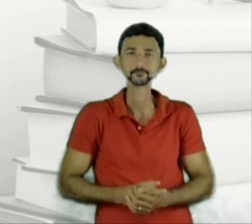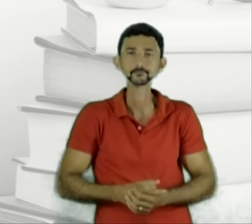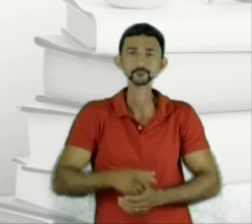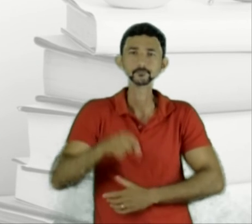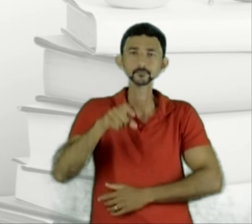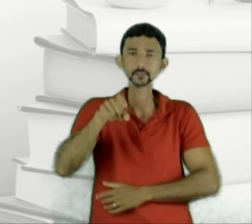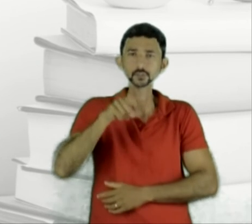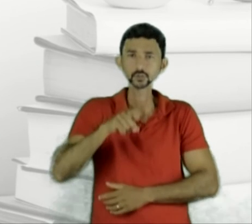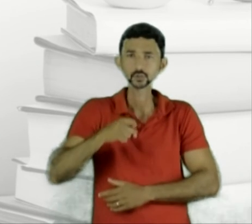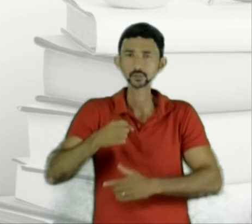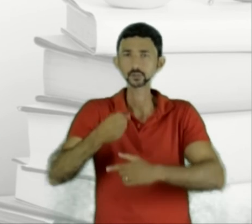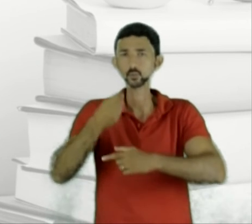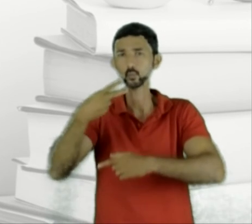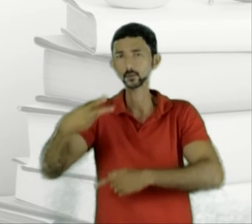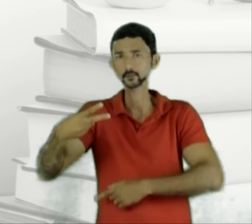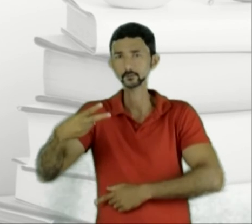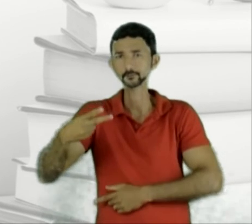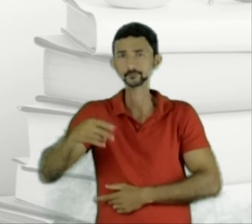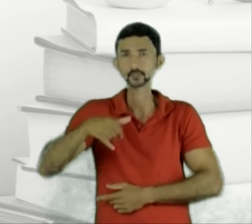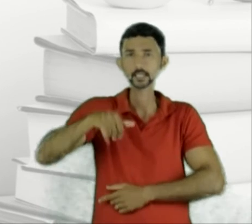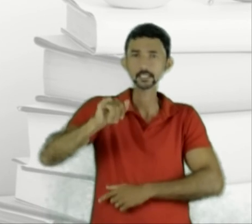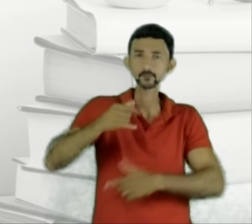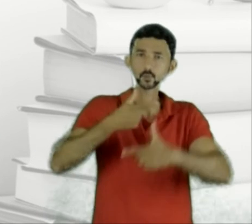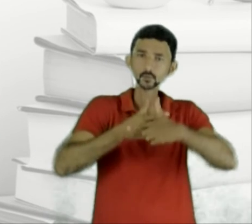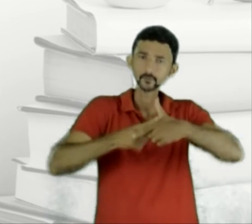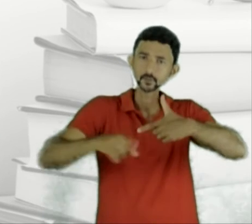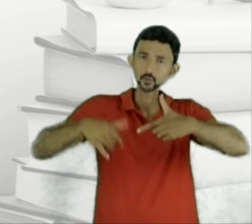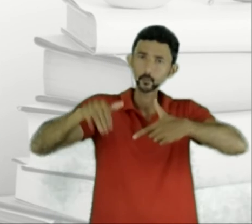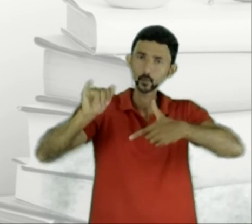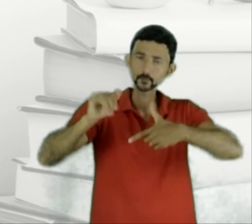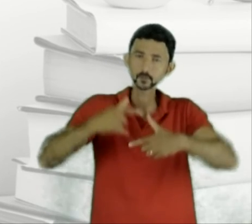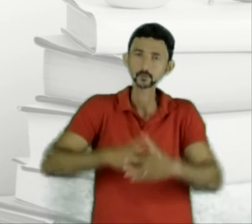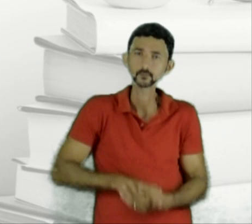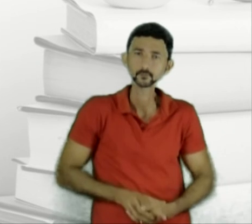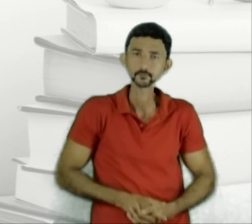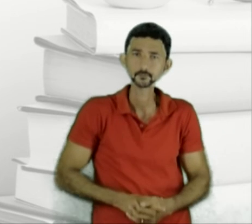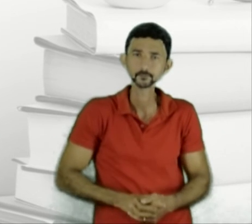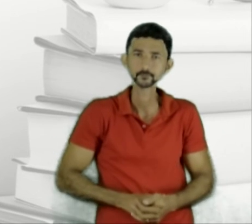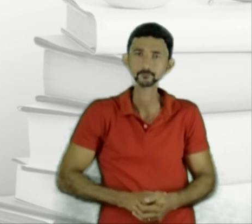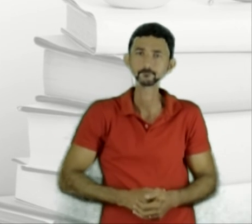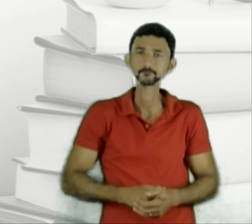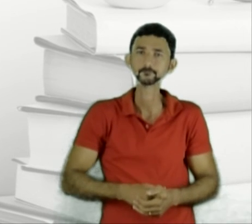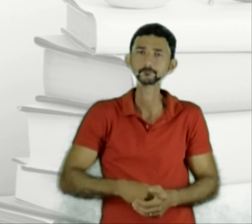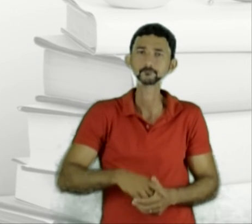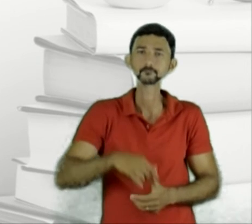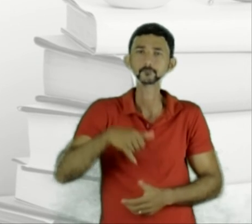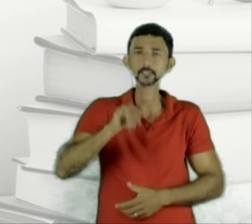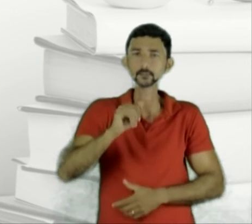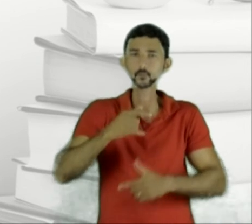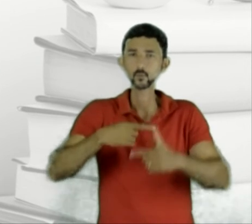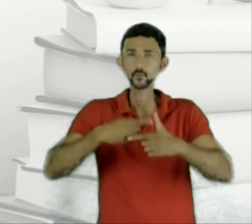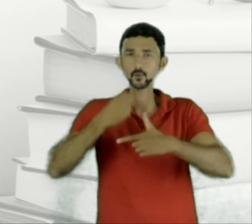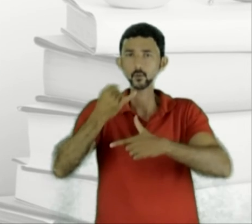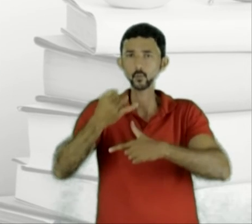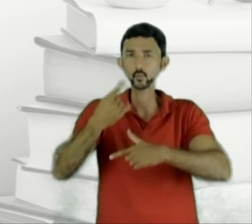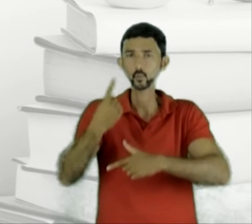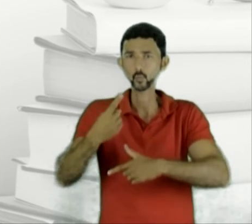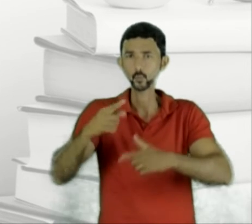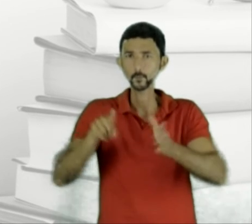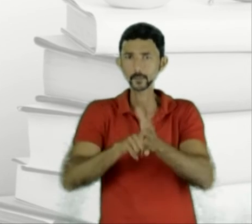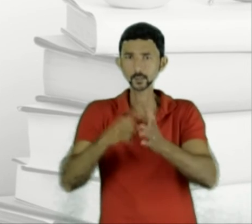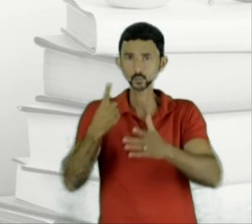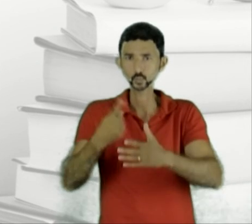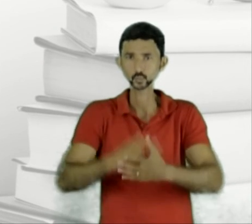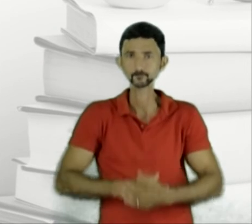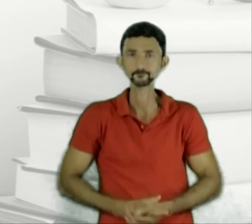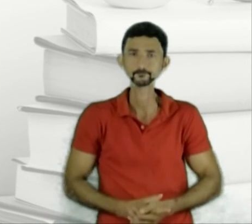x ao quadrado. Y dividido por y, vai ficar y elevado a 1 menos 1, que vai dar y elevado